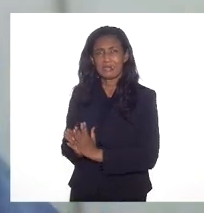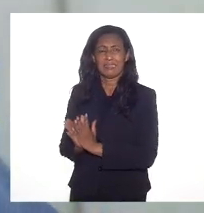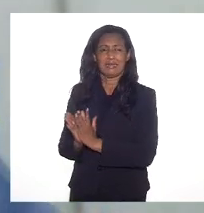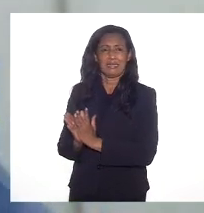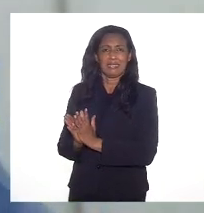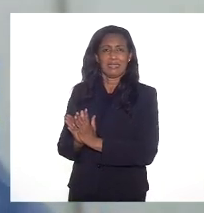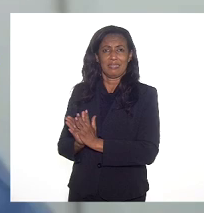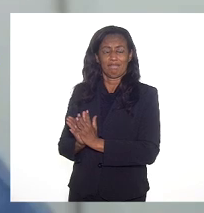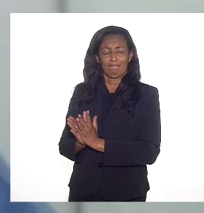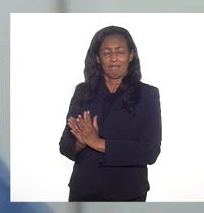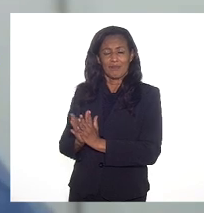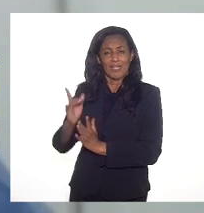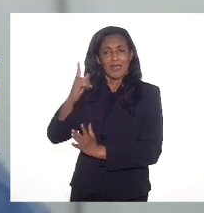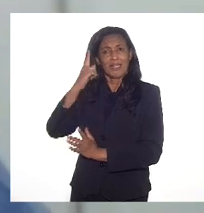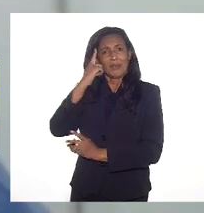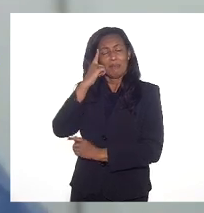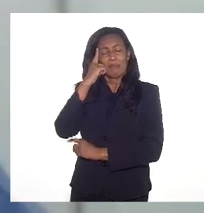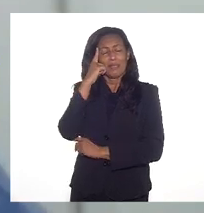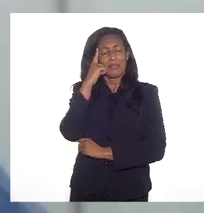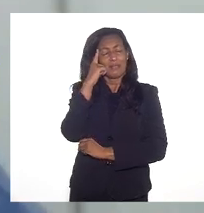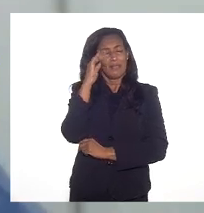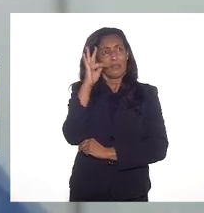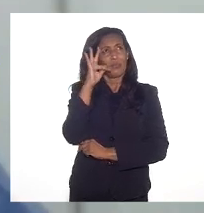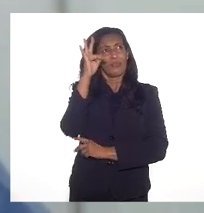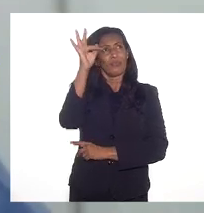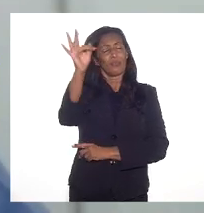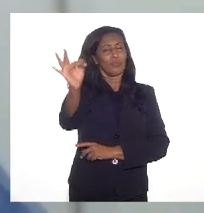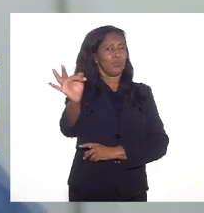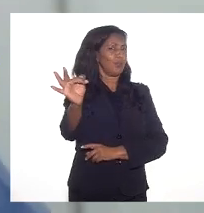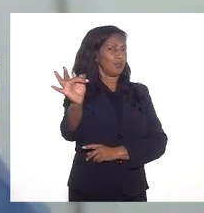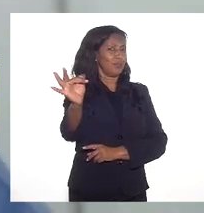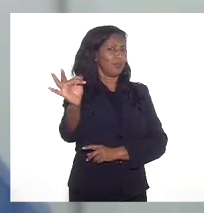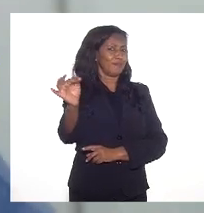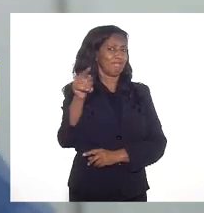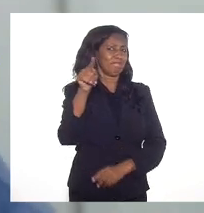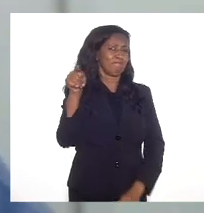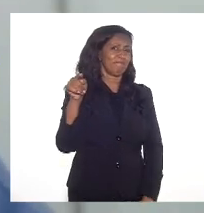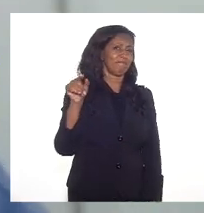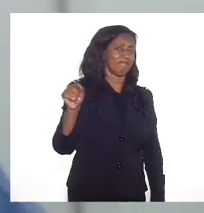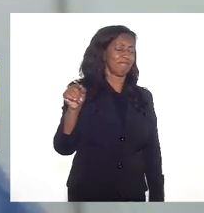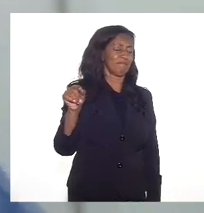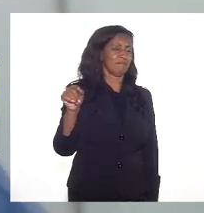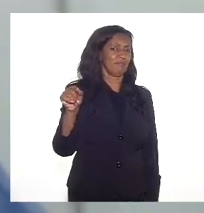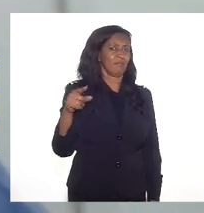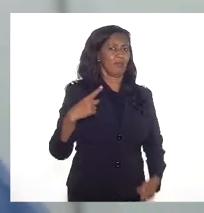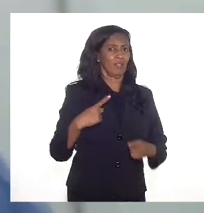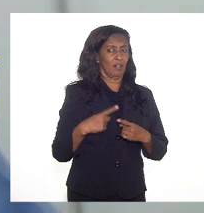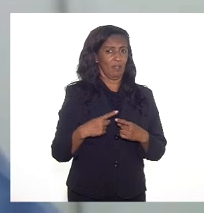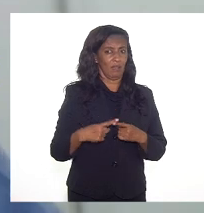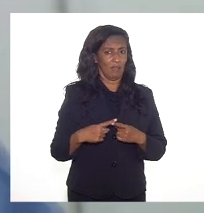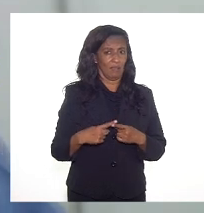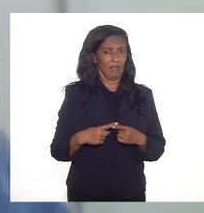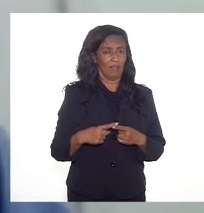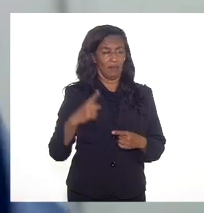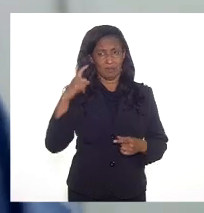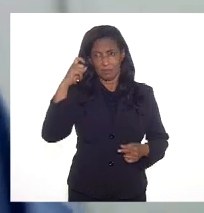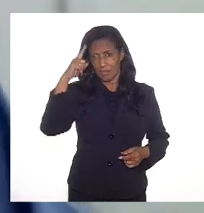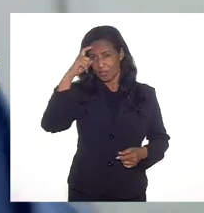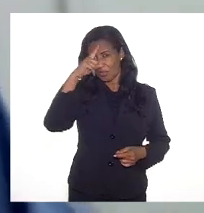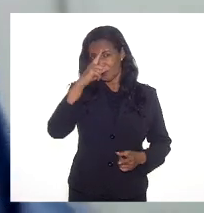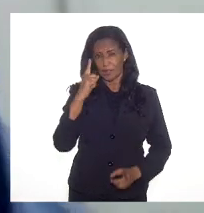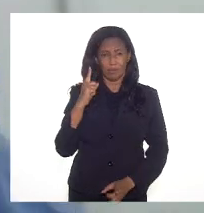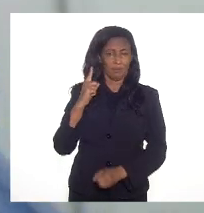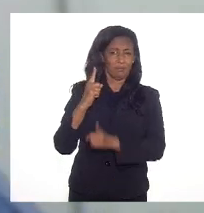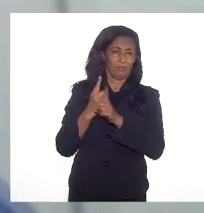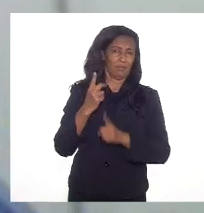estamos querendo pensar no nosso futuro. Porque o prognóstico está muito difícil.